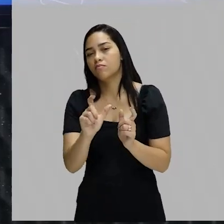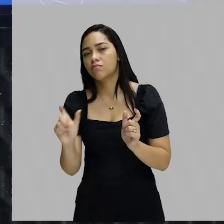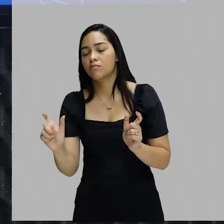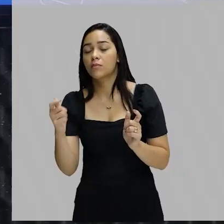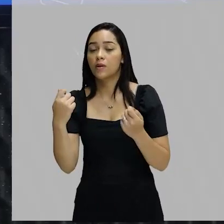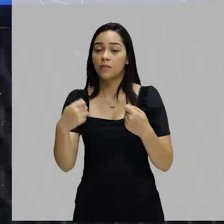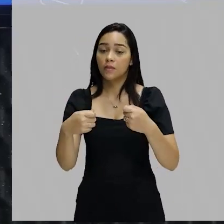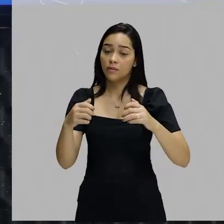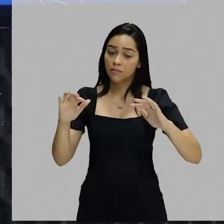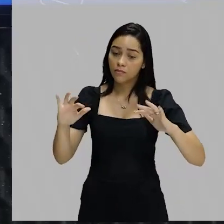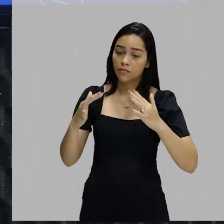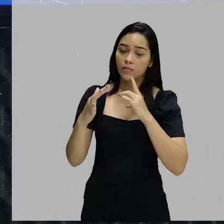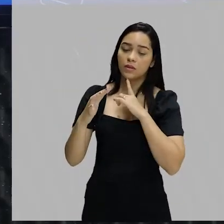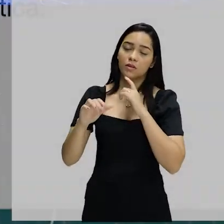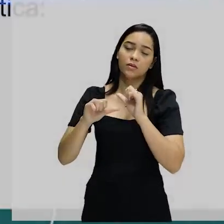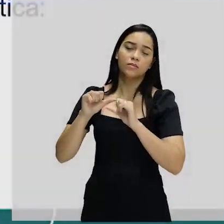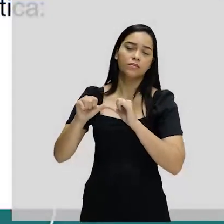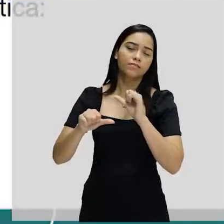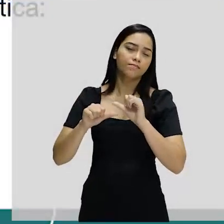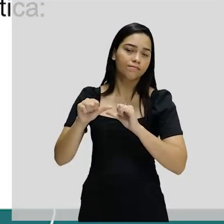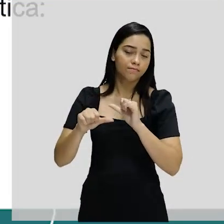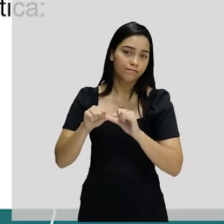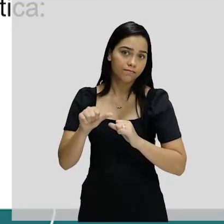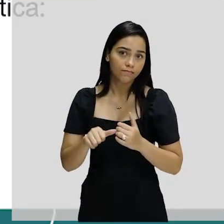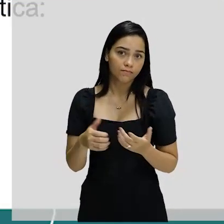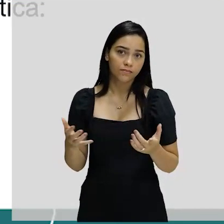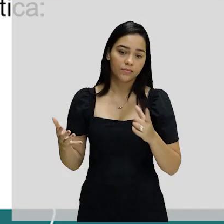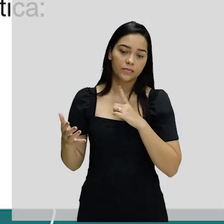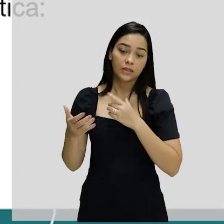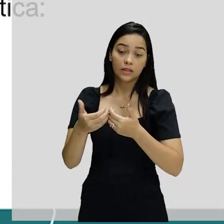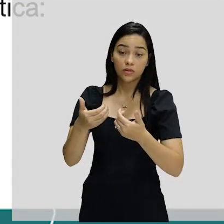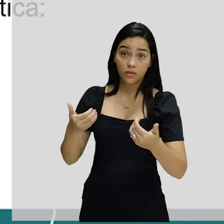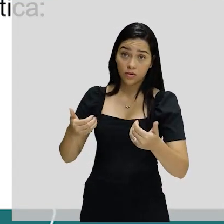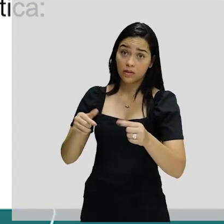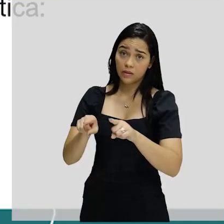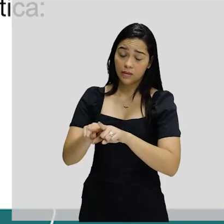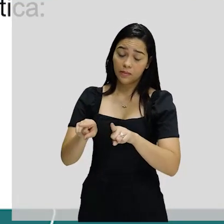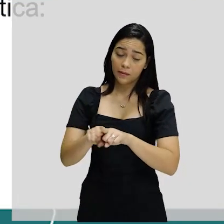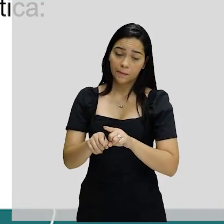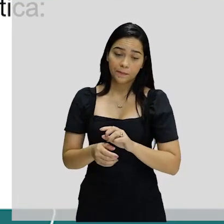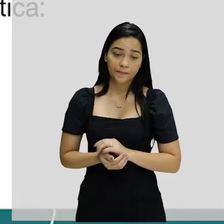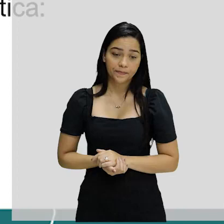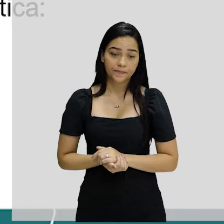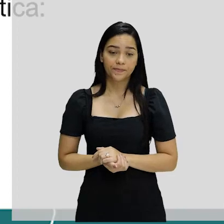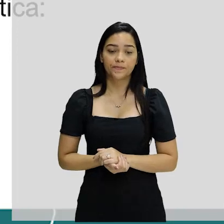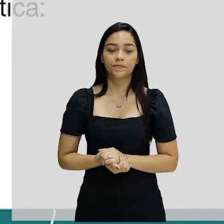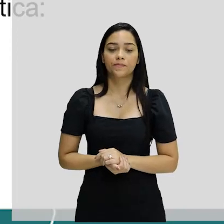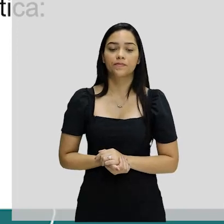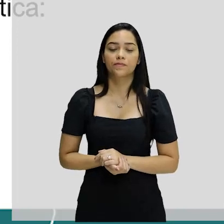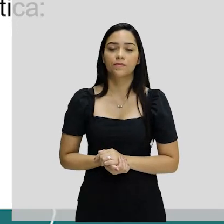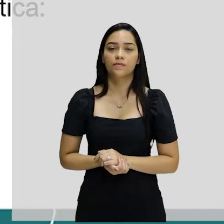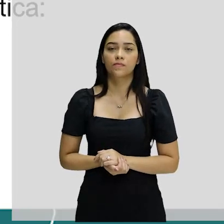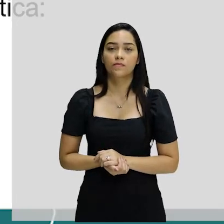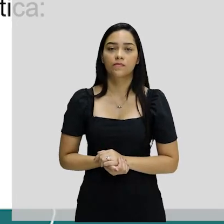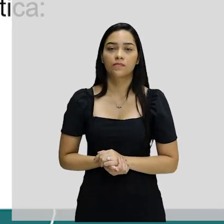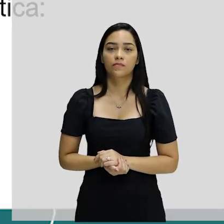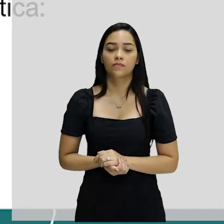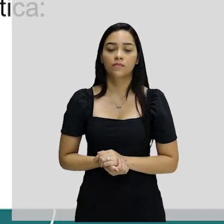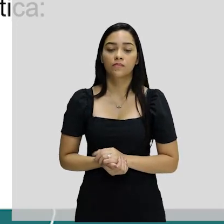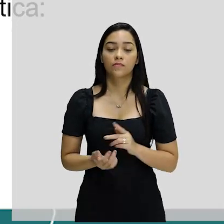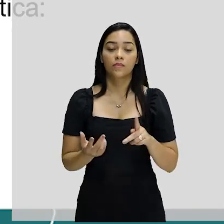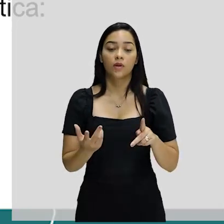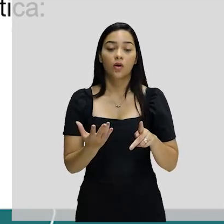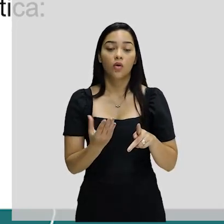tem que estar atento a essas mudanças, a essas exceções. Aqui no caso, Se o plural de colega